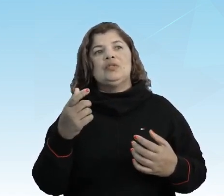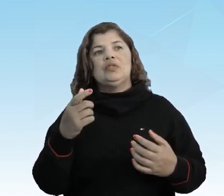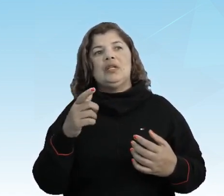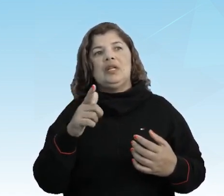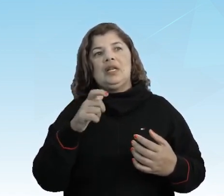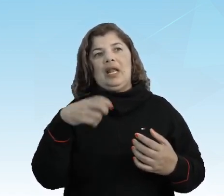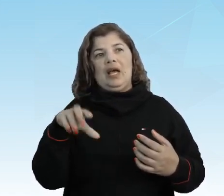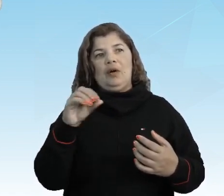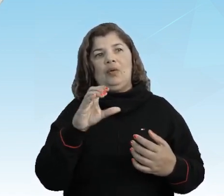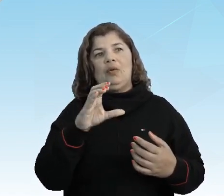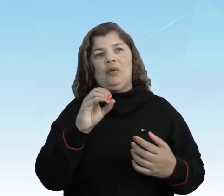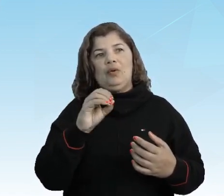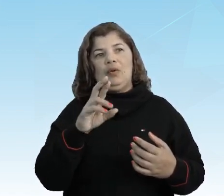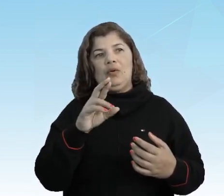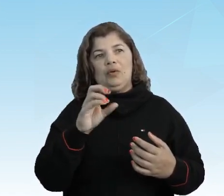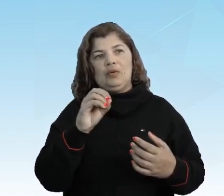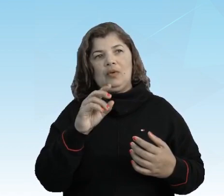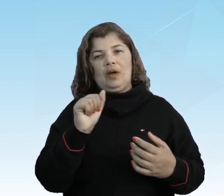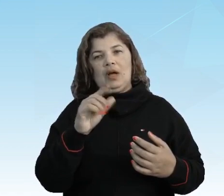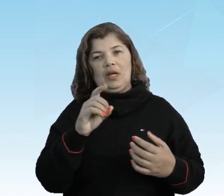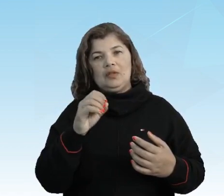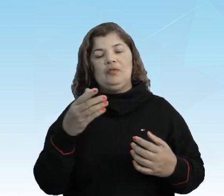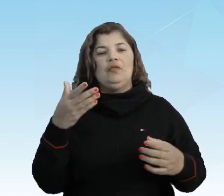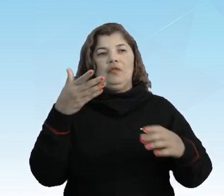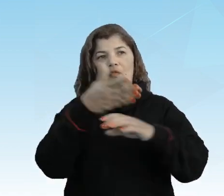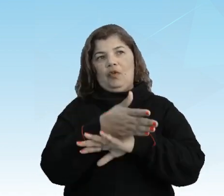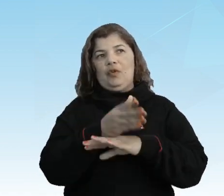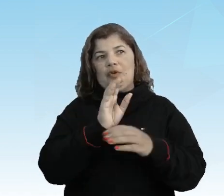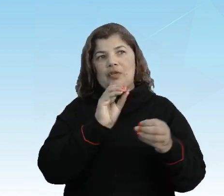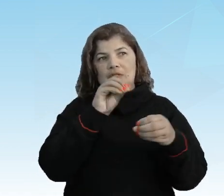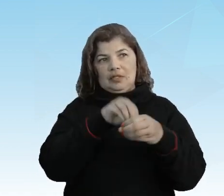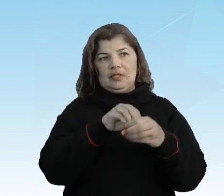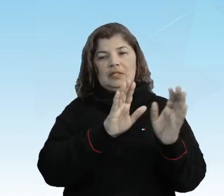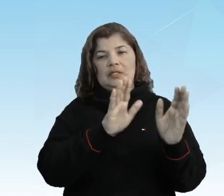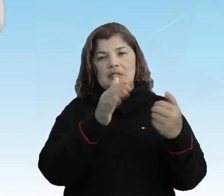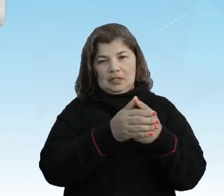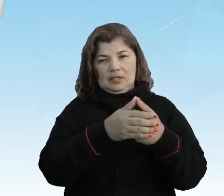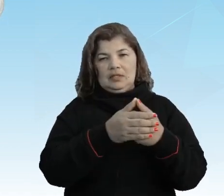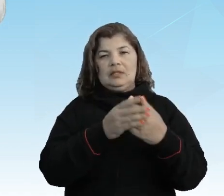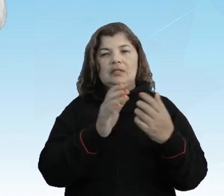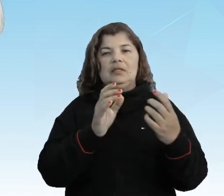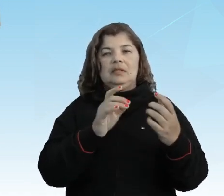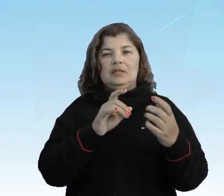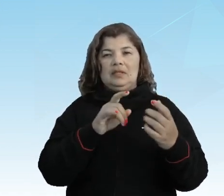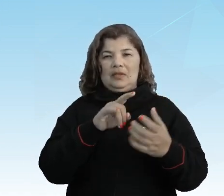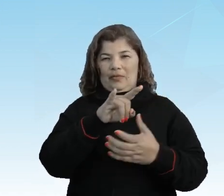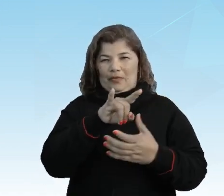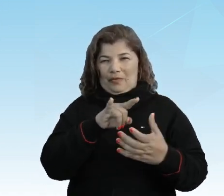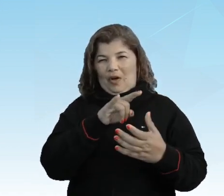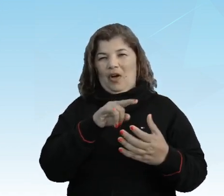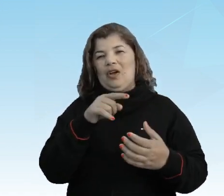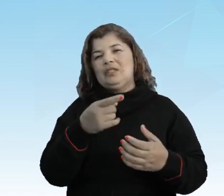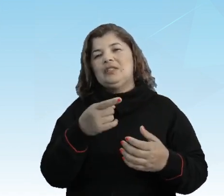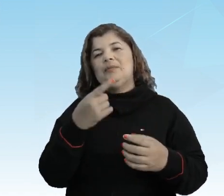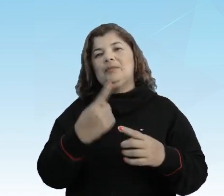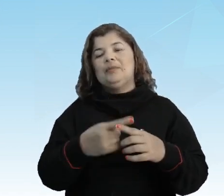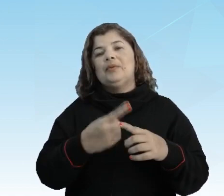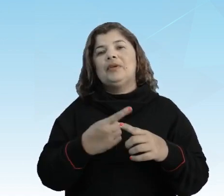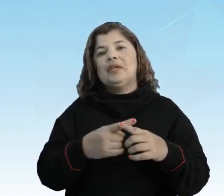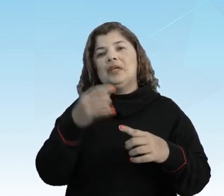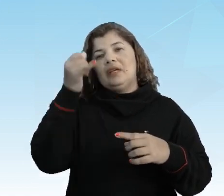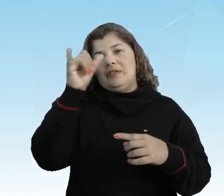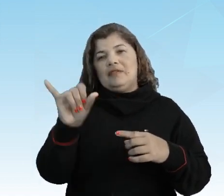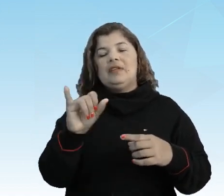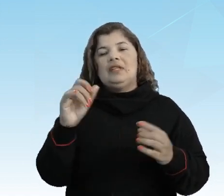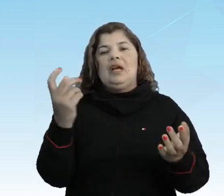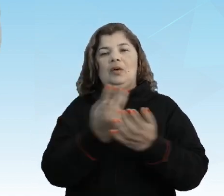se isola, ele se protege nesse forte para que pudesse acontecer, para não acontecer